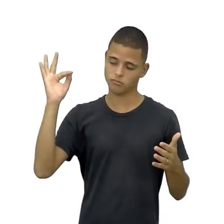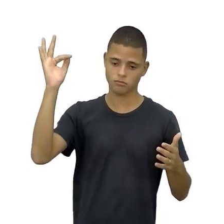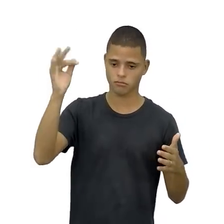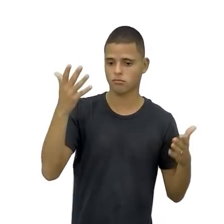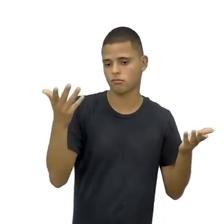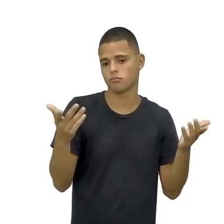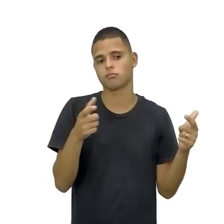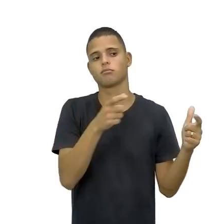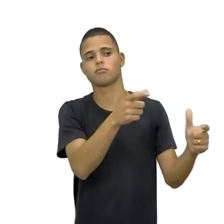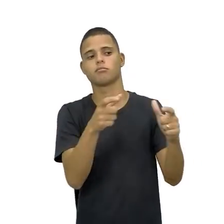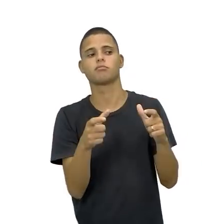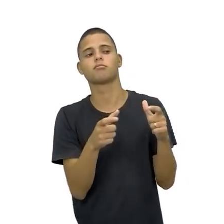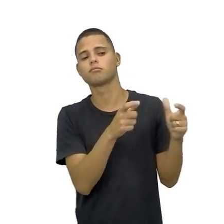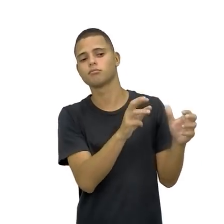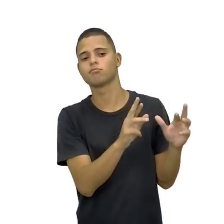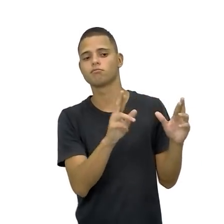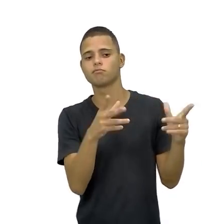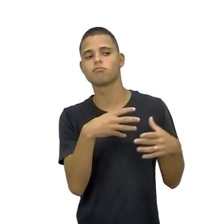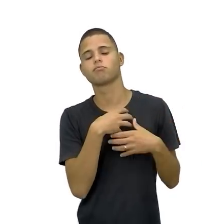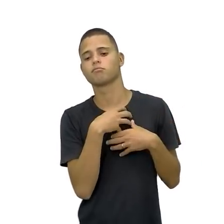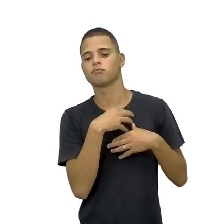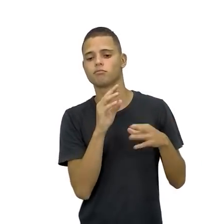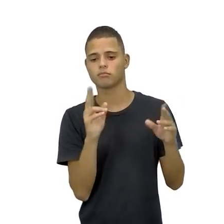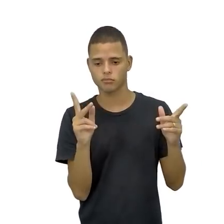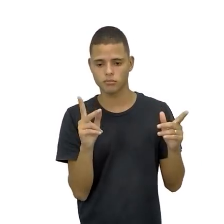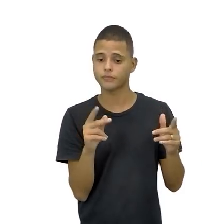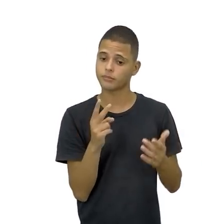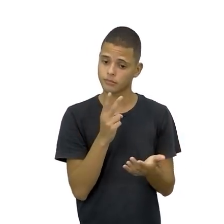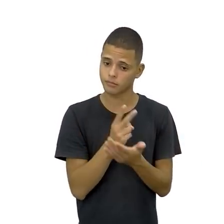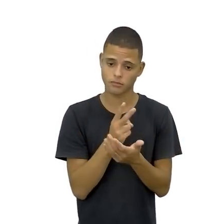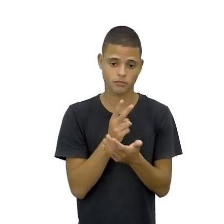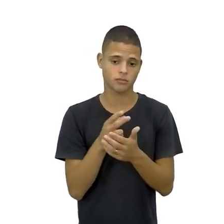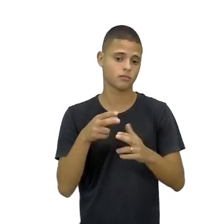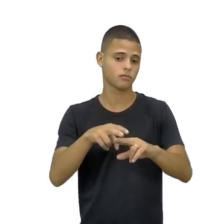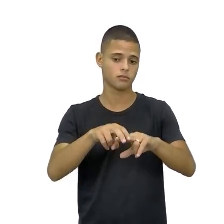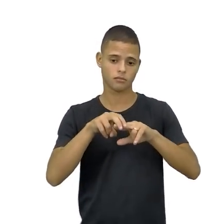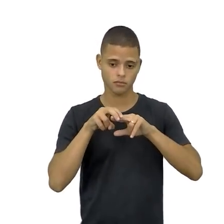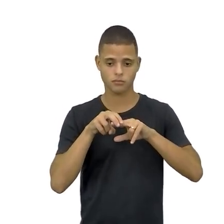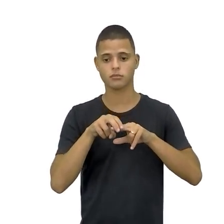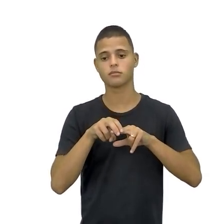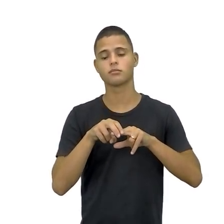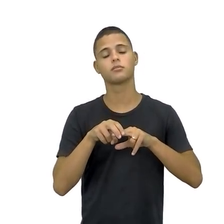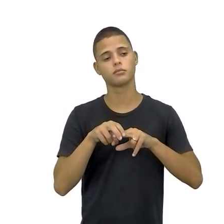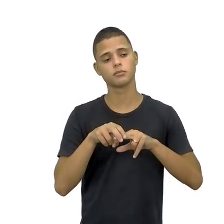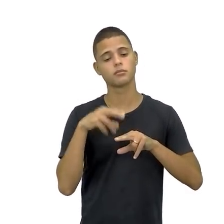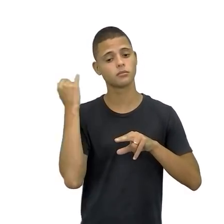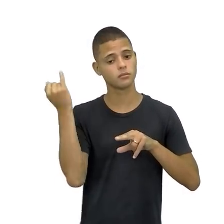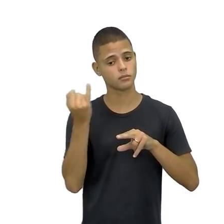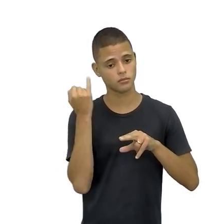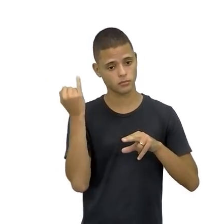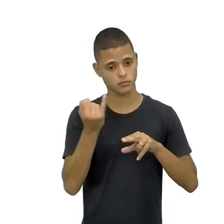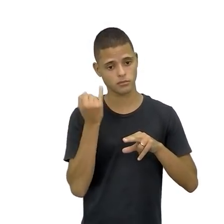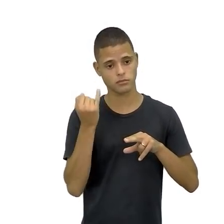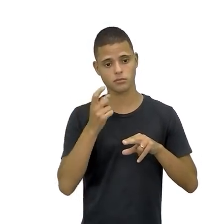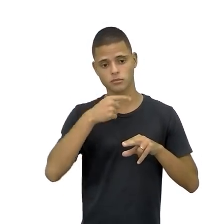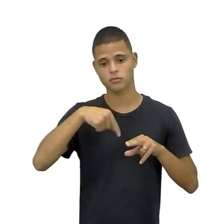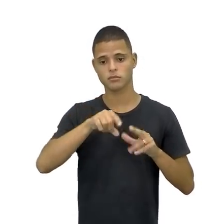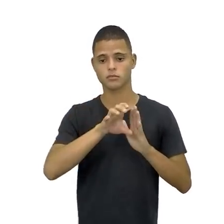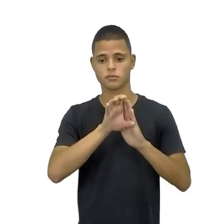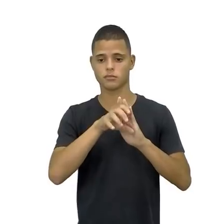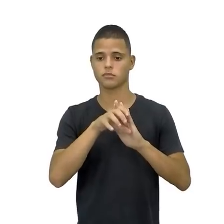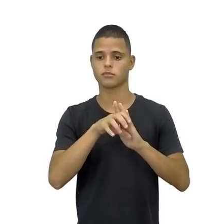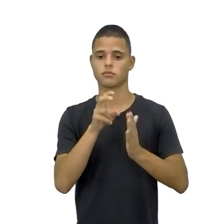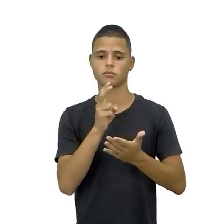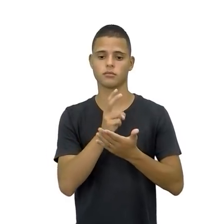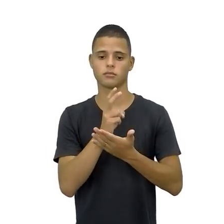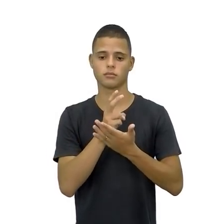situações socioeconômicas, né? Então, é preciso sempre contextualizar para dar sentido a essas atividades. Muitas